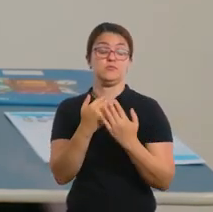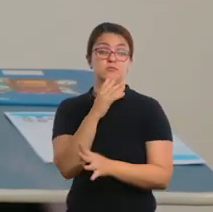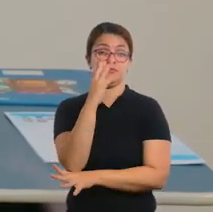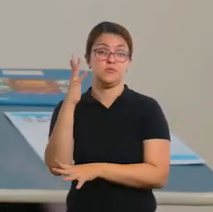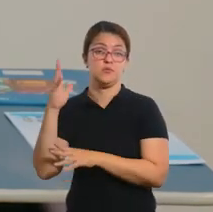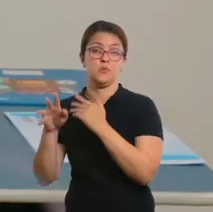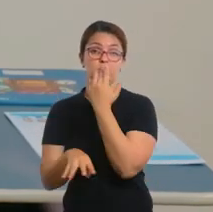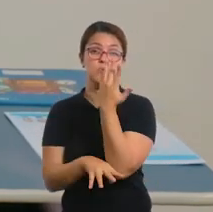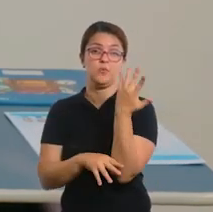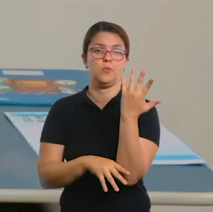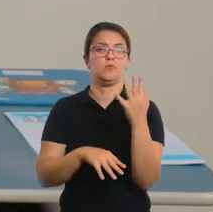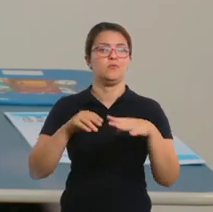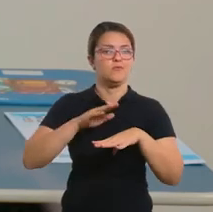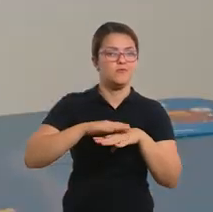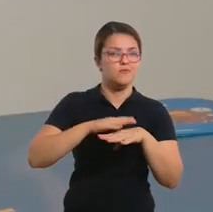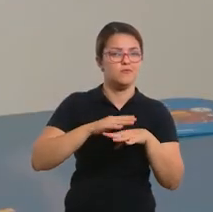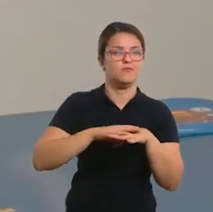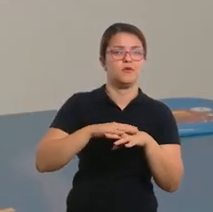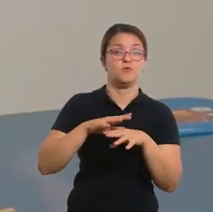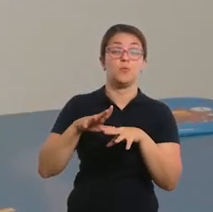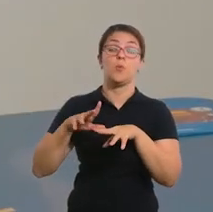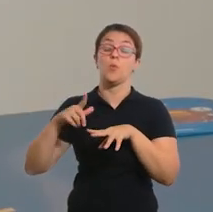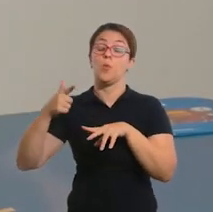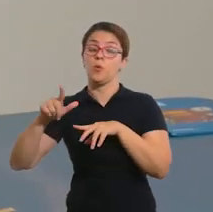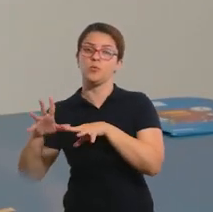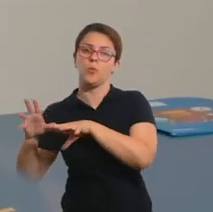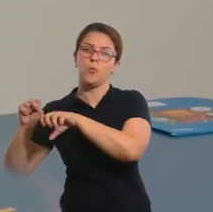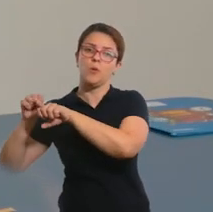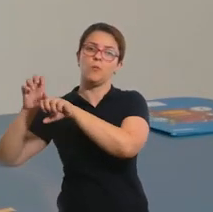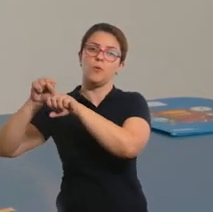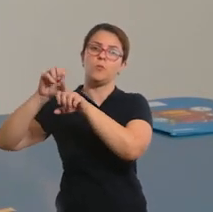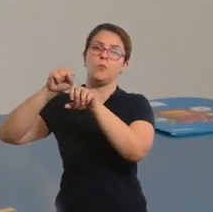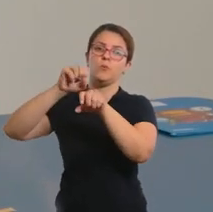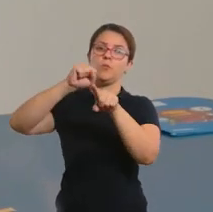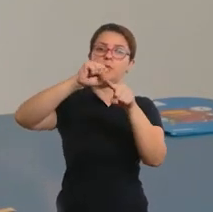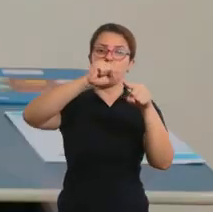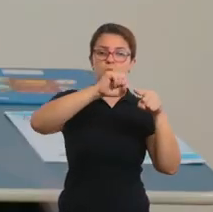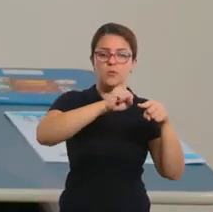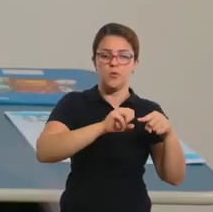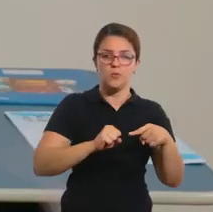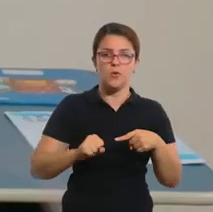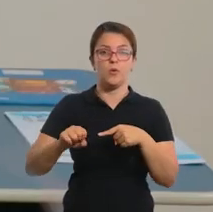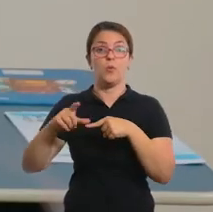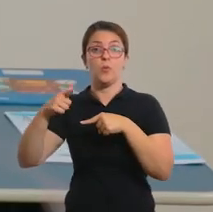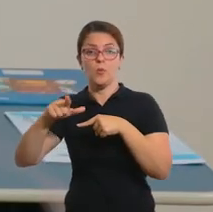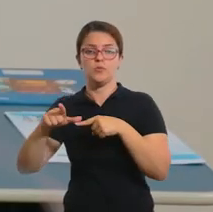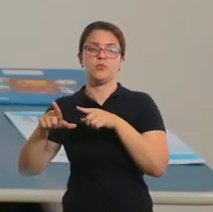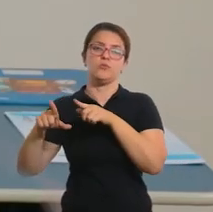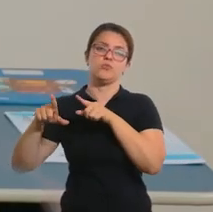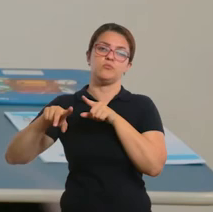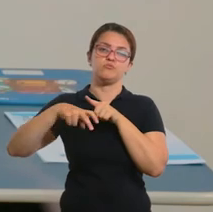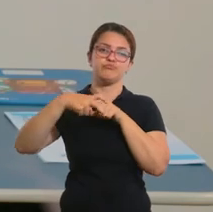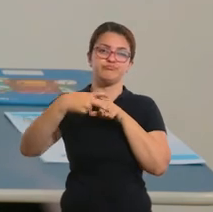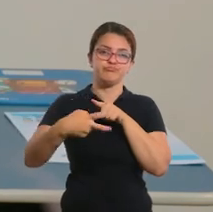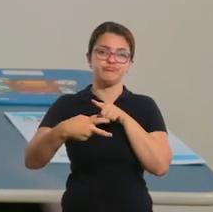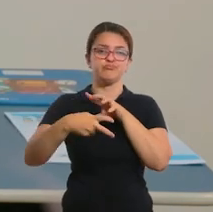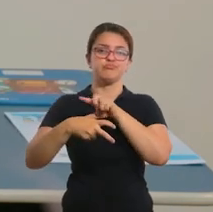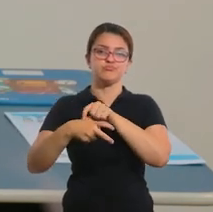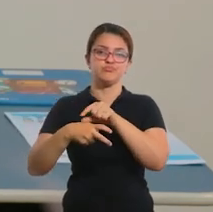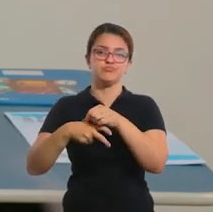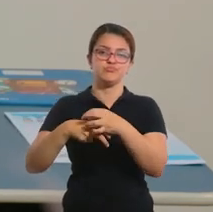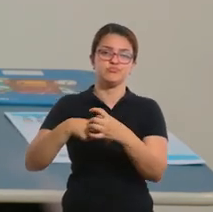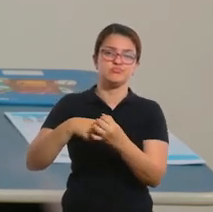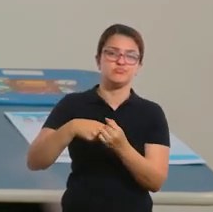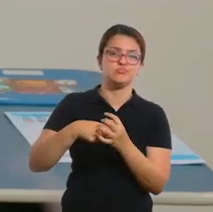uns produz, outros consomem e outros decompõem. Agora, com base nessas informações,